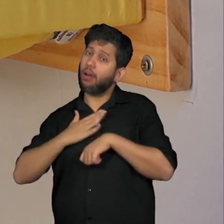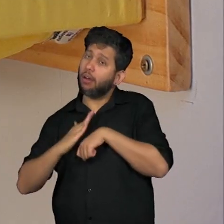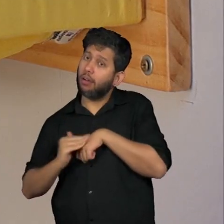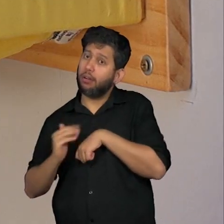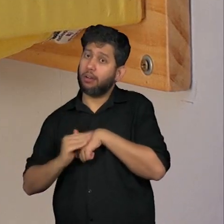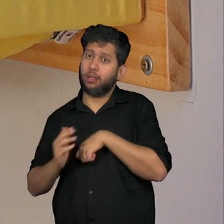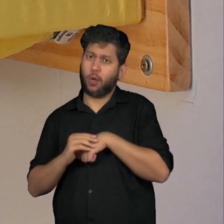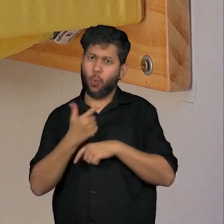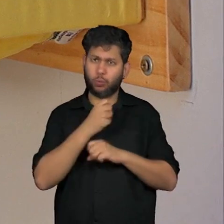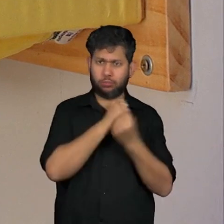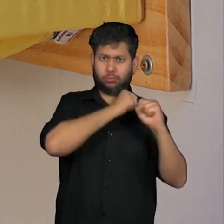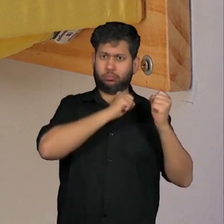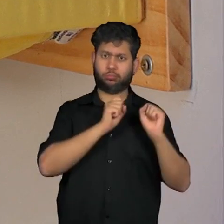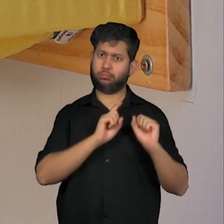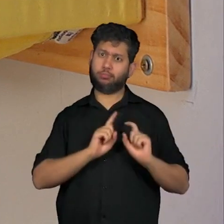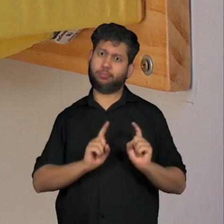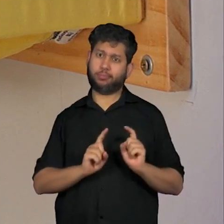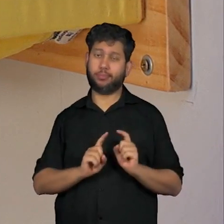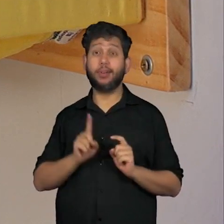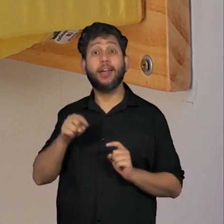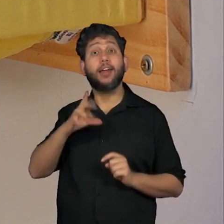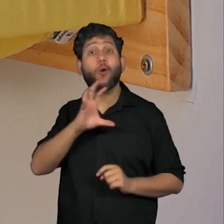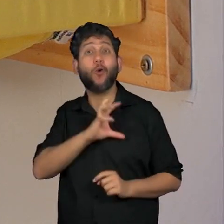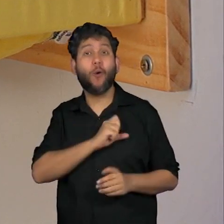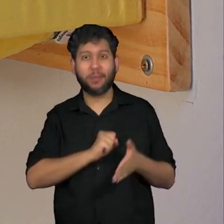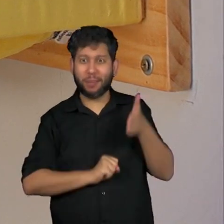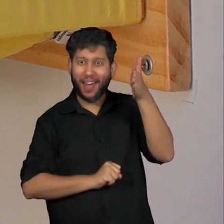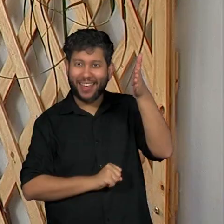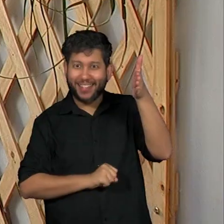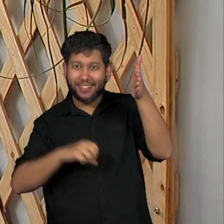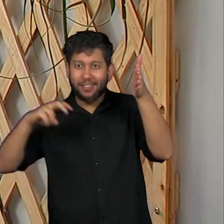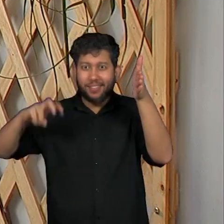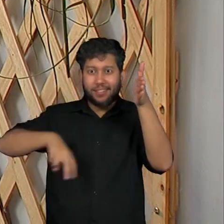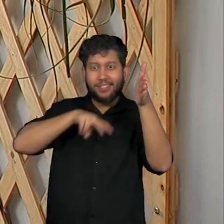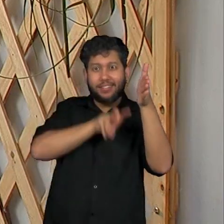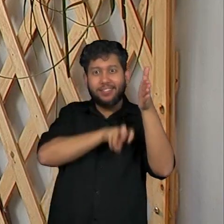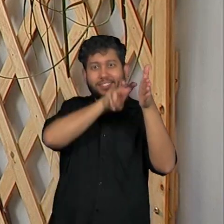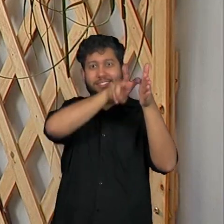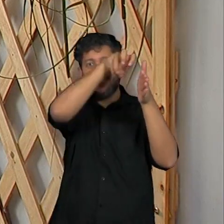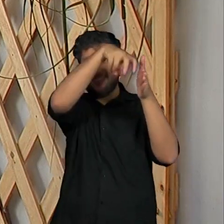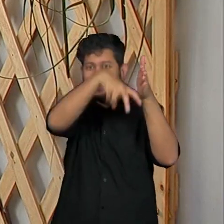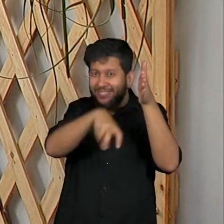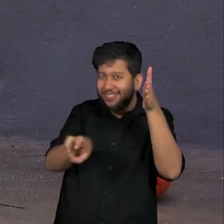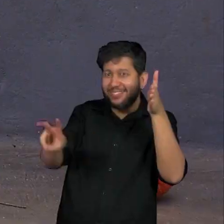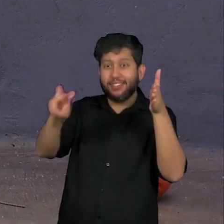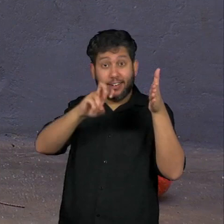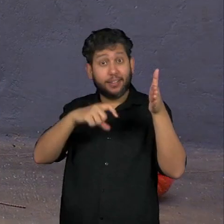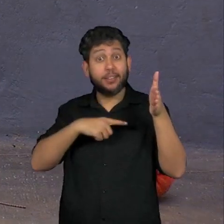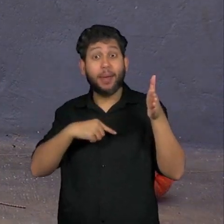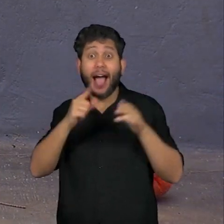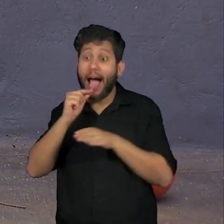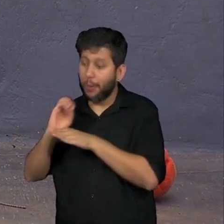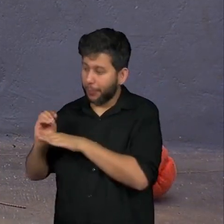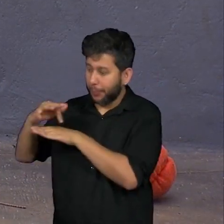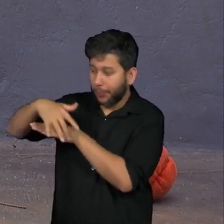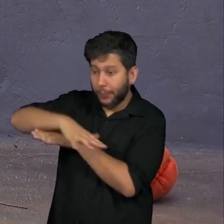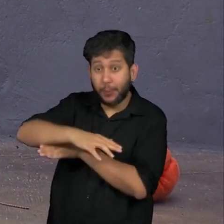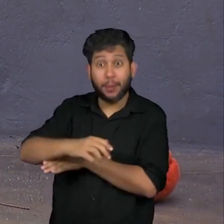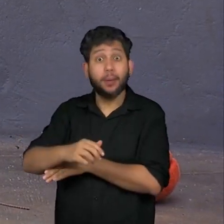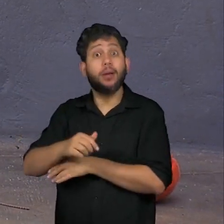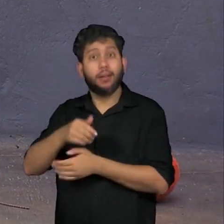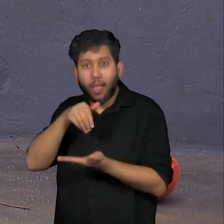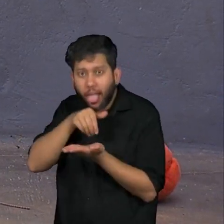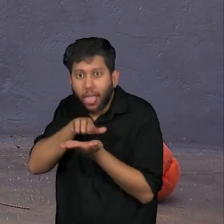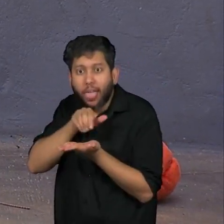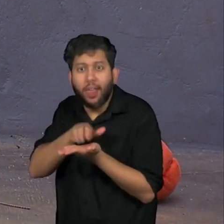Naturalmente escaladores, eles adoram as paredes com prateleiras e a água corrente para beber. Caixinhas de areia para